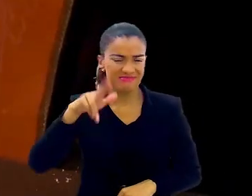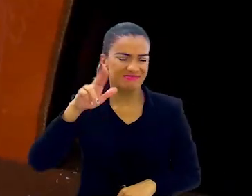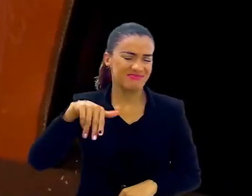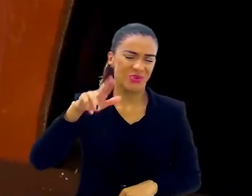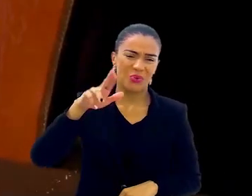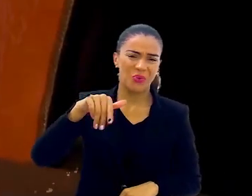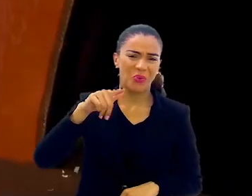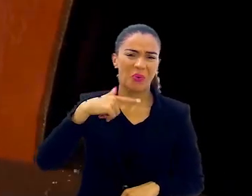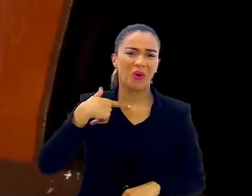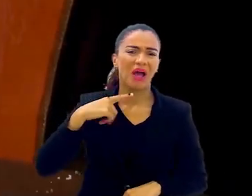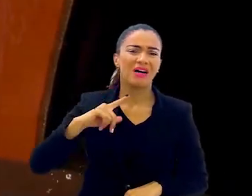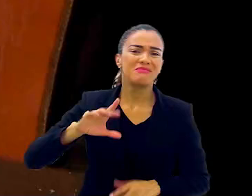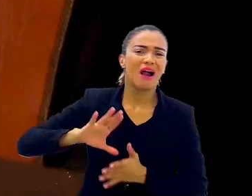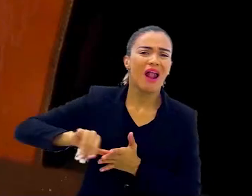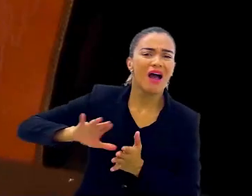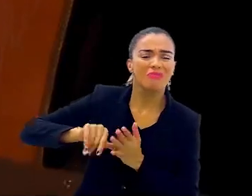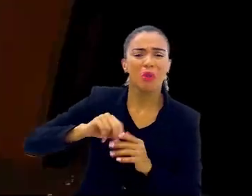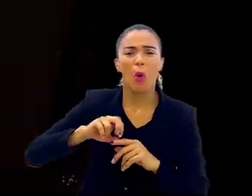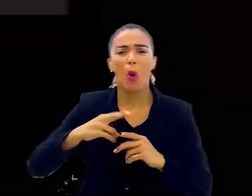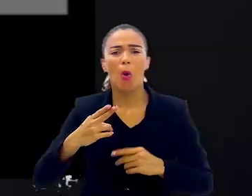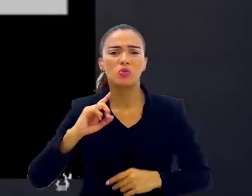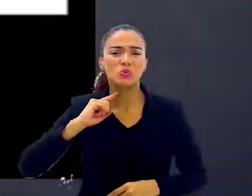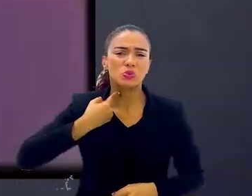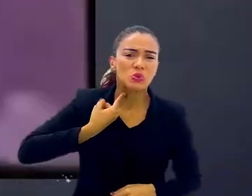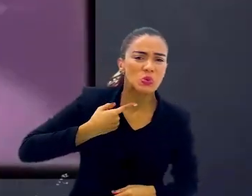deixei rastro para ninguém.